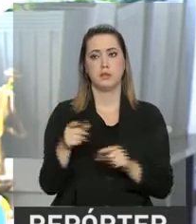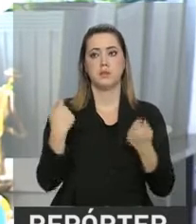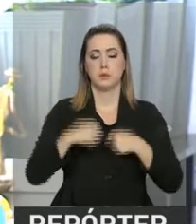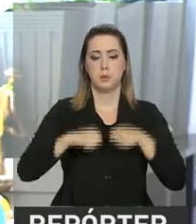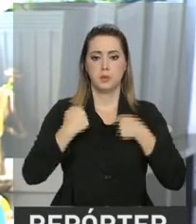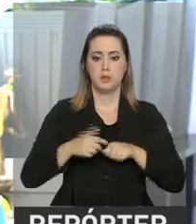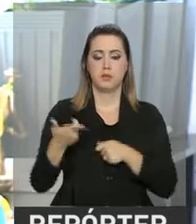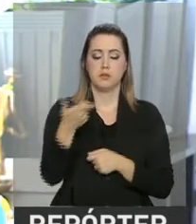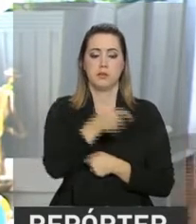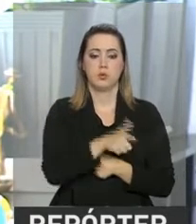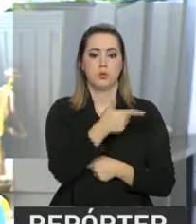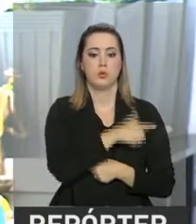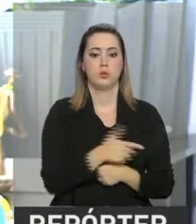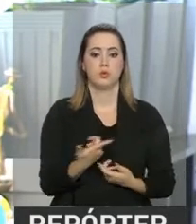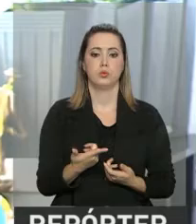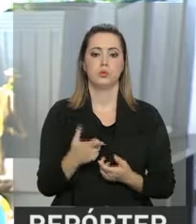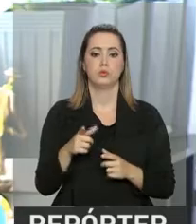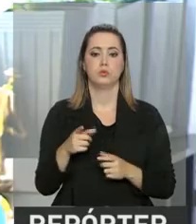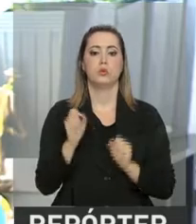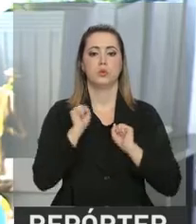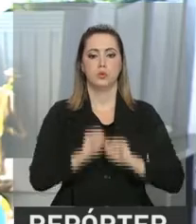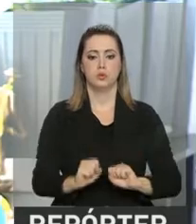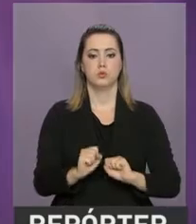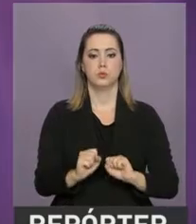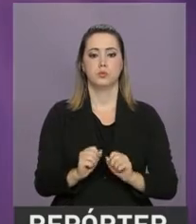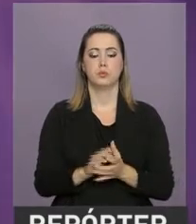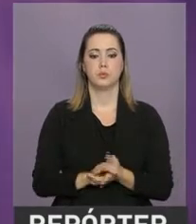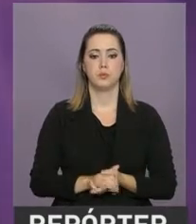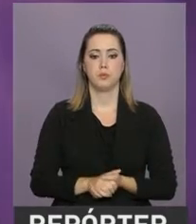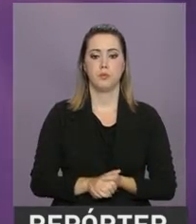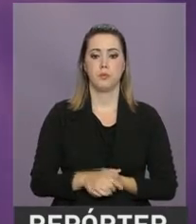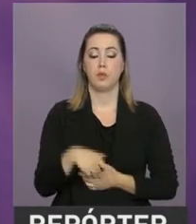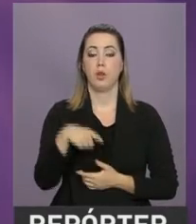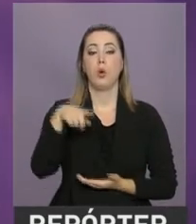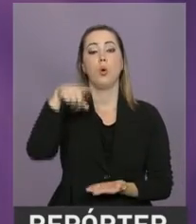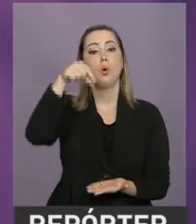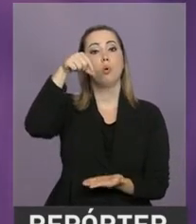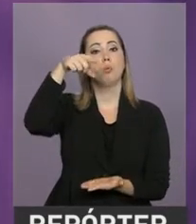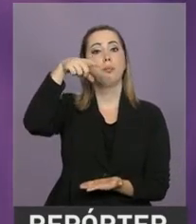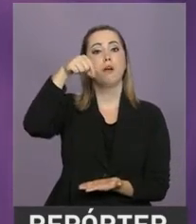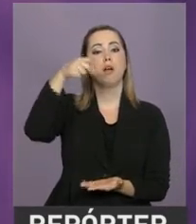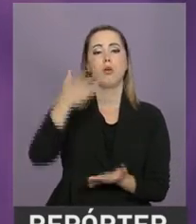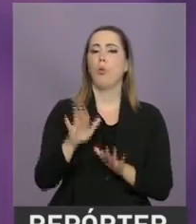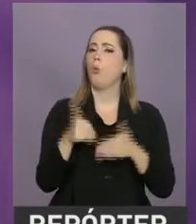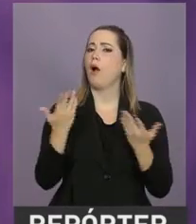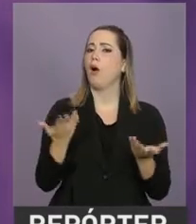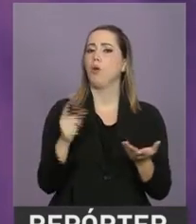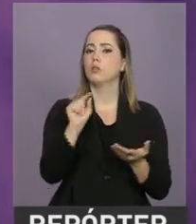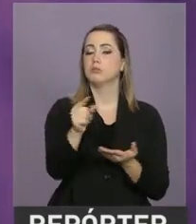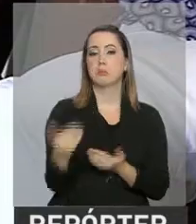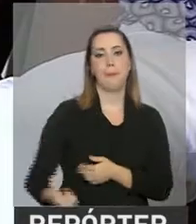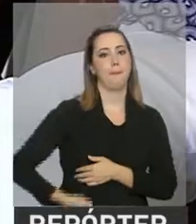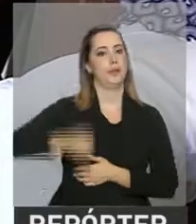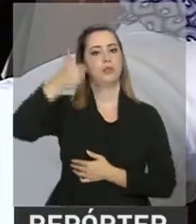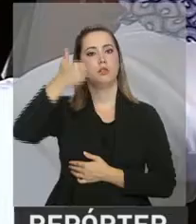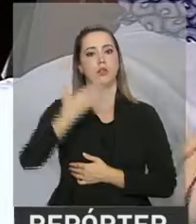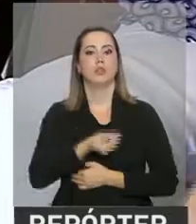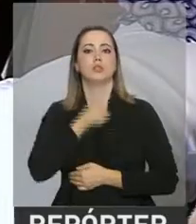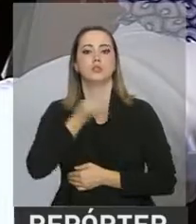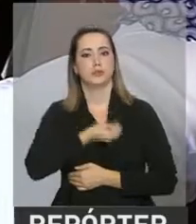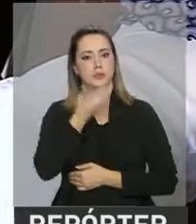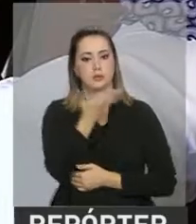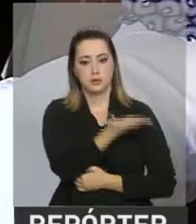material vindo dos lugares onde é permitido. As dosagens do medicamento trouxeram enormes benefícios